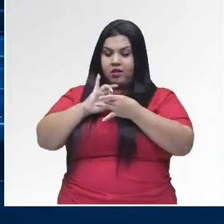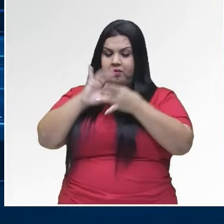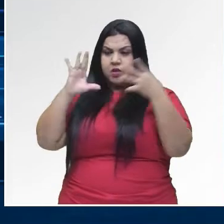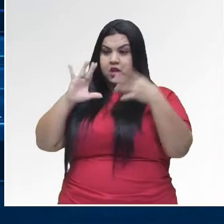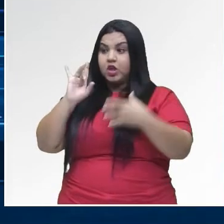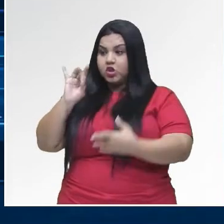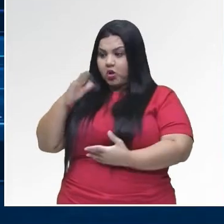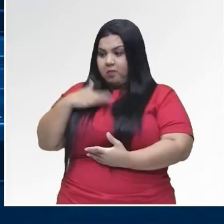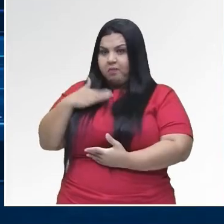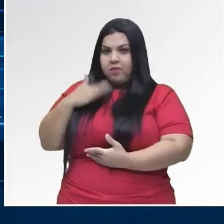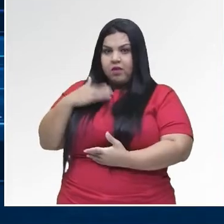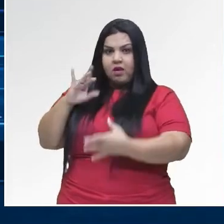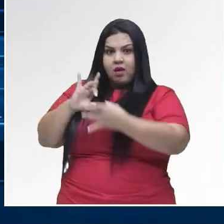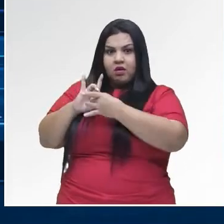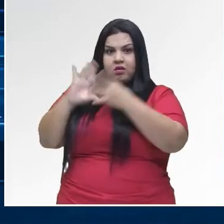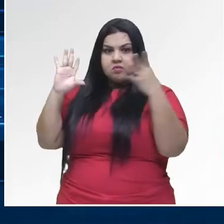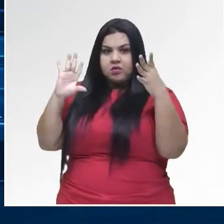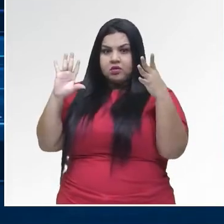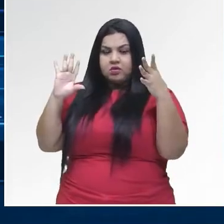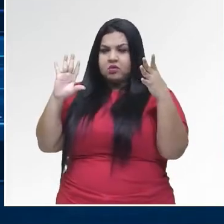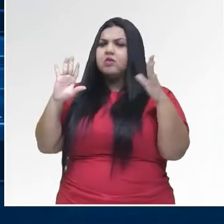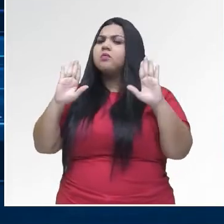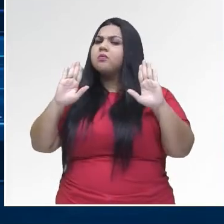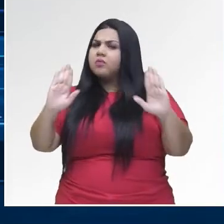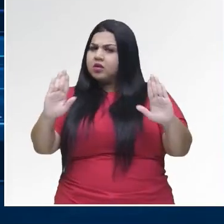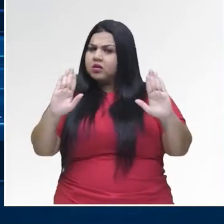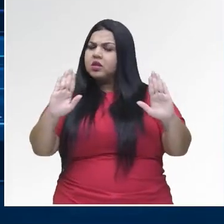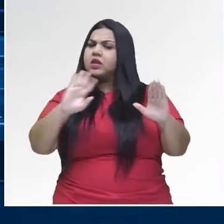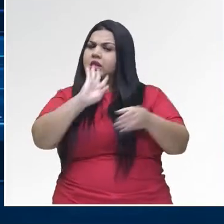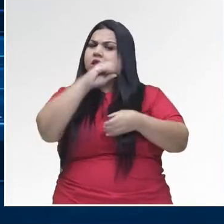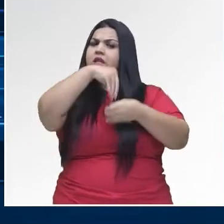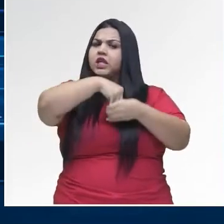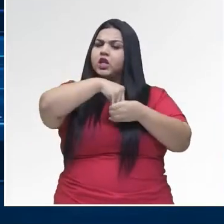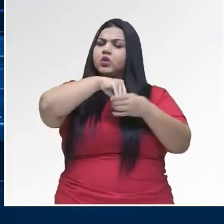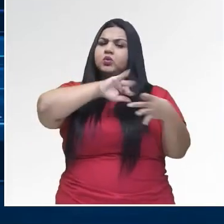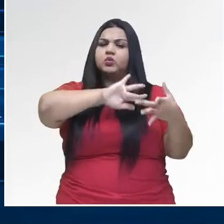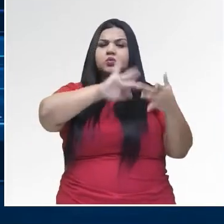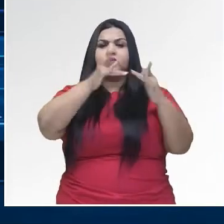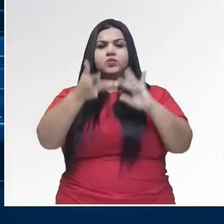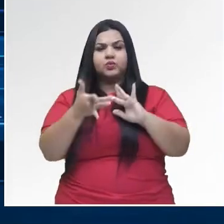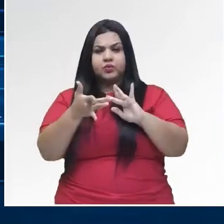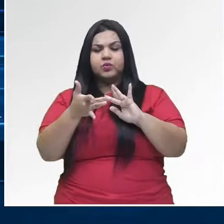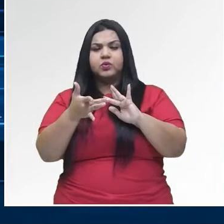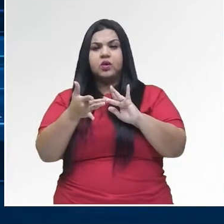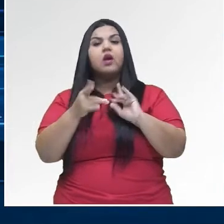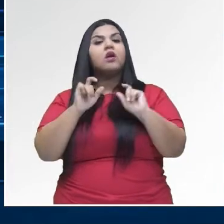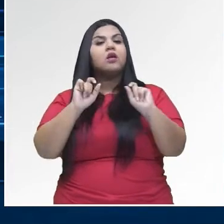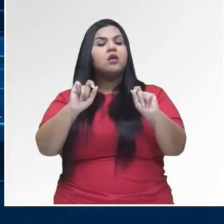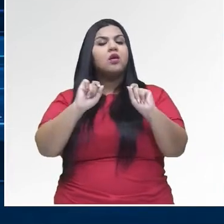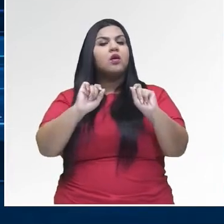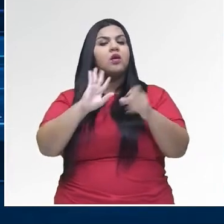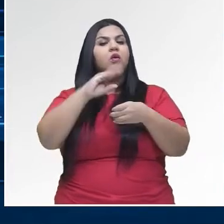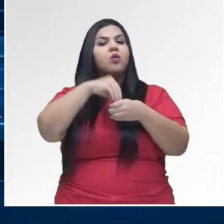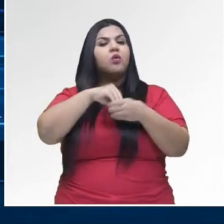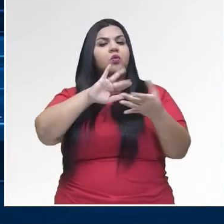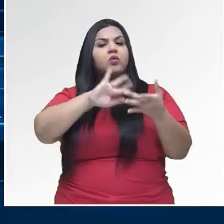só minha liberdade, mas ela está dentro de um contexto, né? Que é o contexto